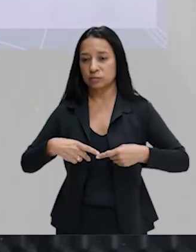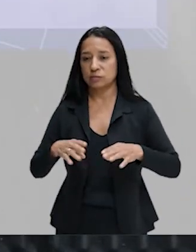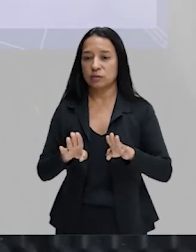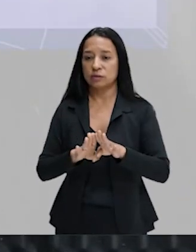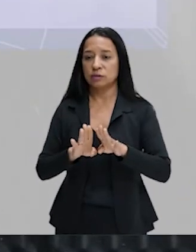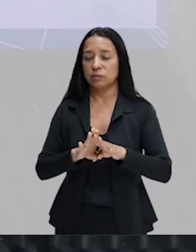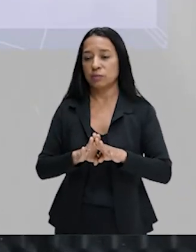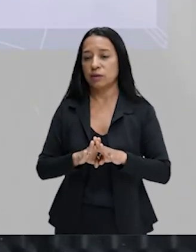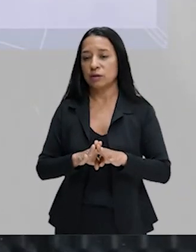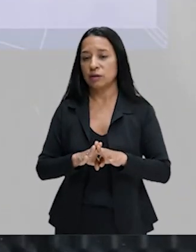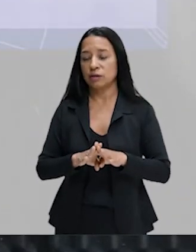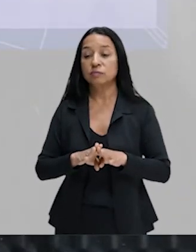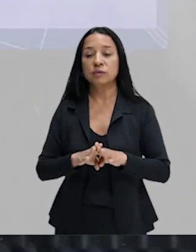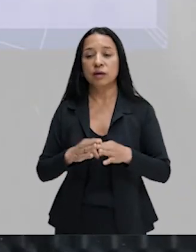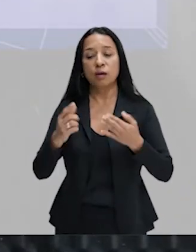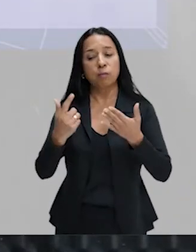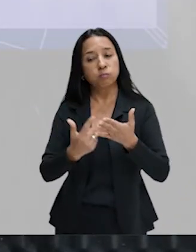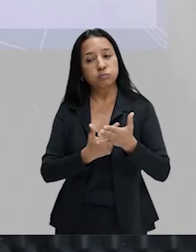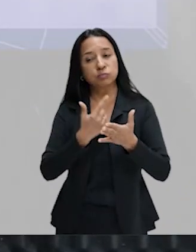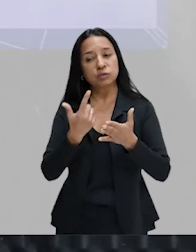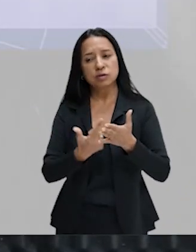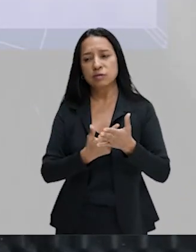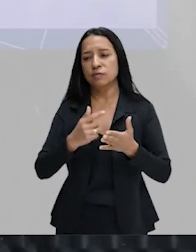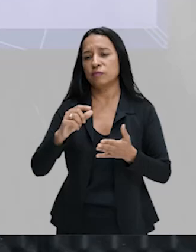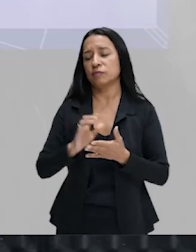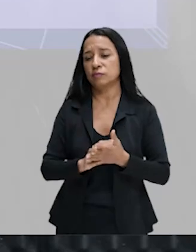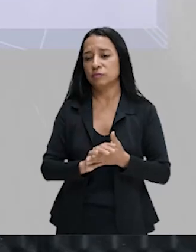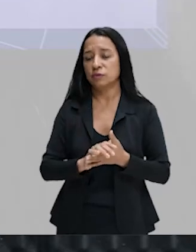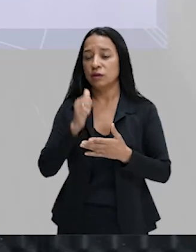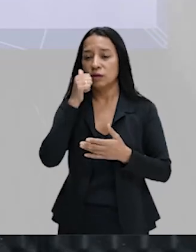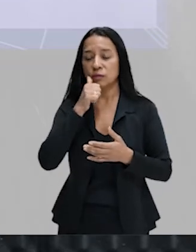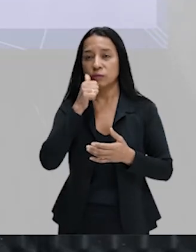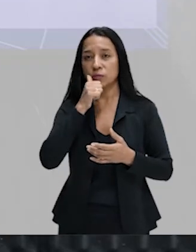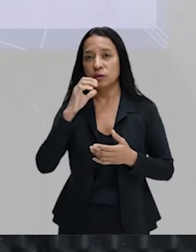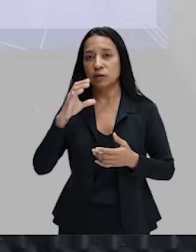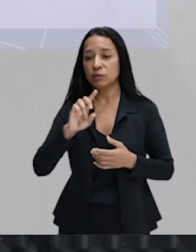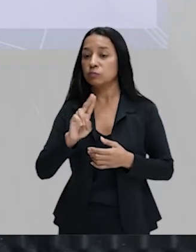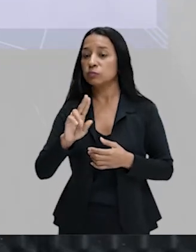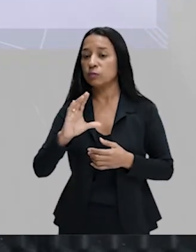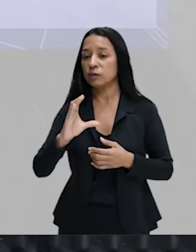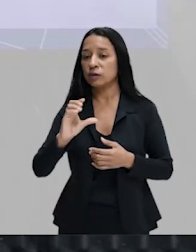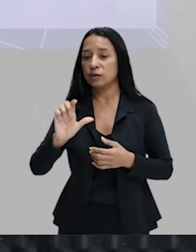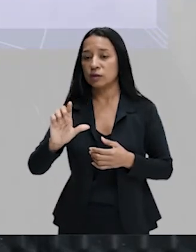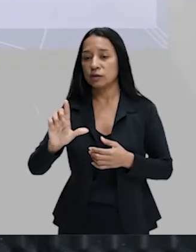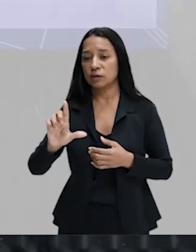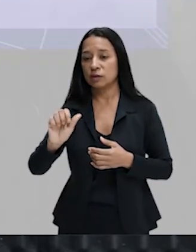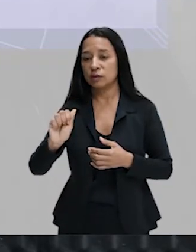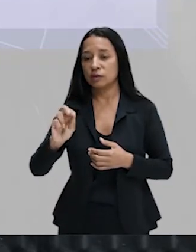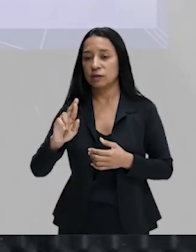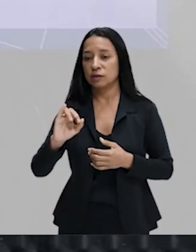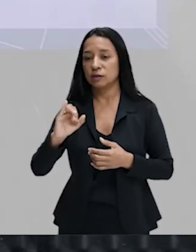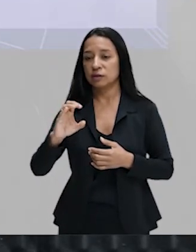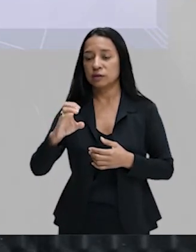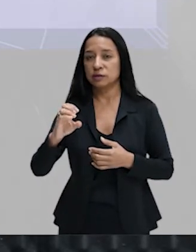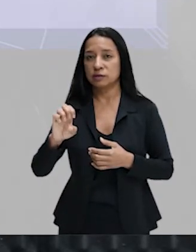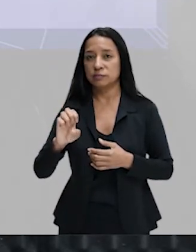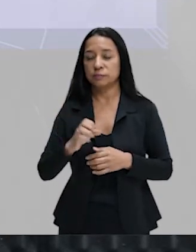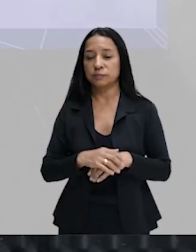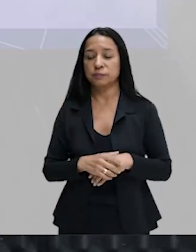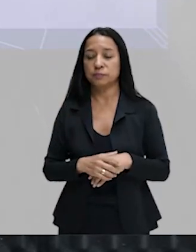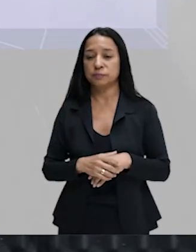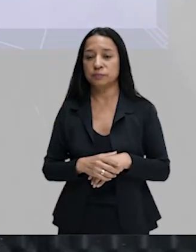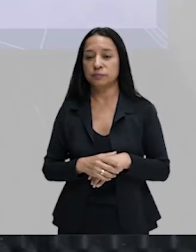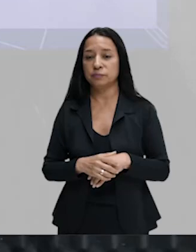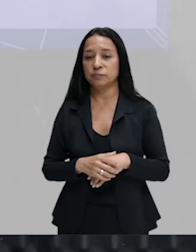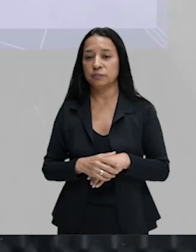poesia, Clarice Lispector, João Cabral de Melo Neto, que escreveu Morte e Vida Severina, e Guimarães Rosa. Você já